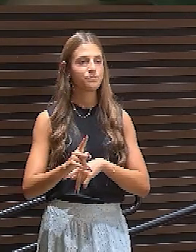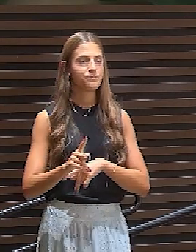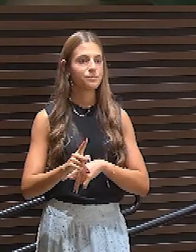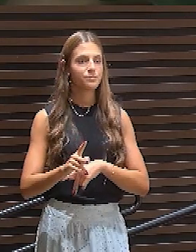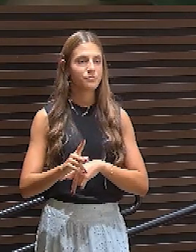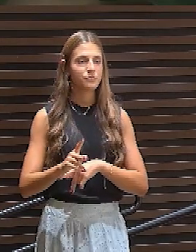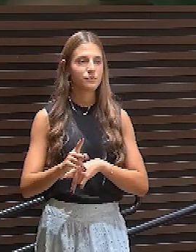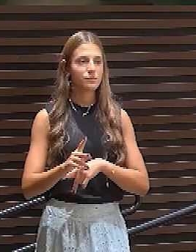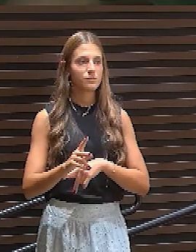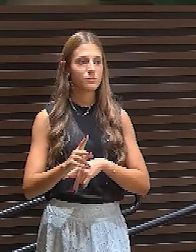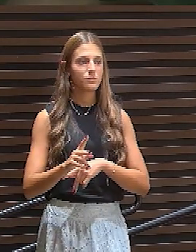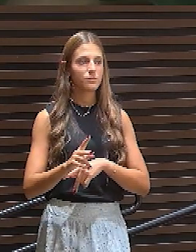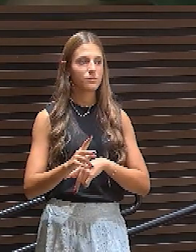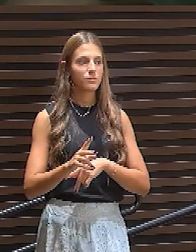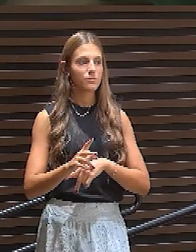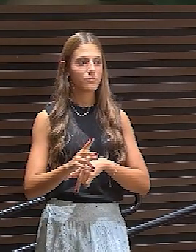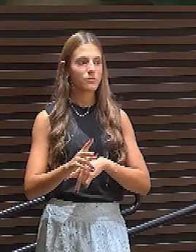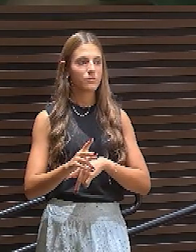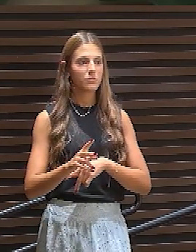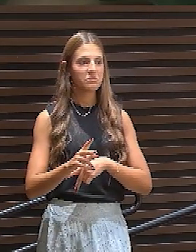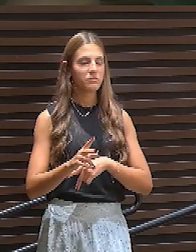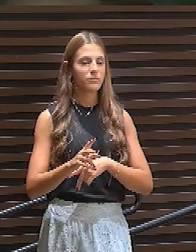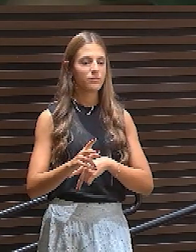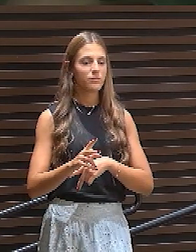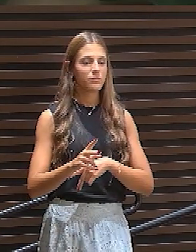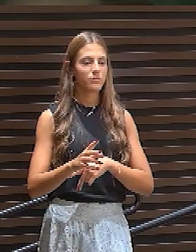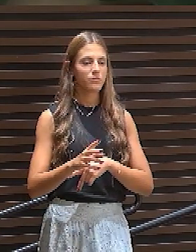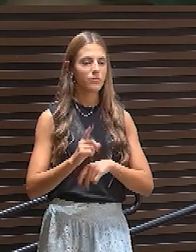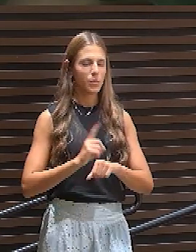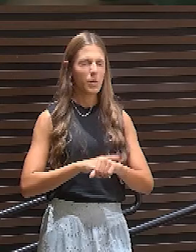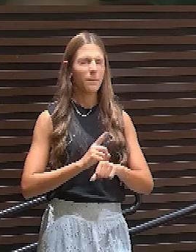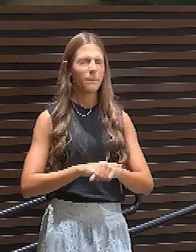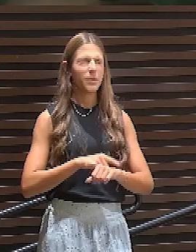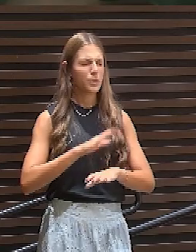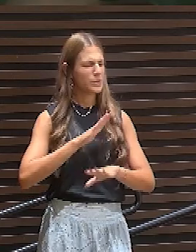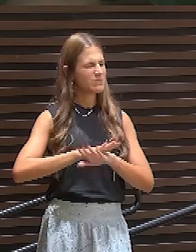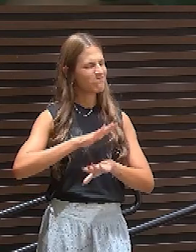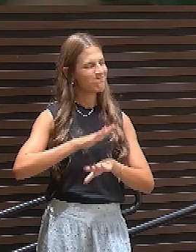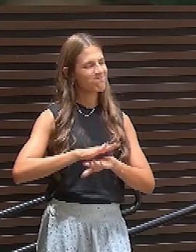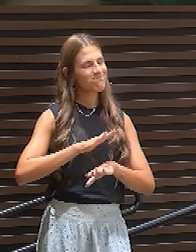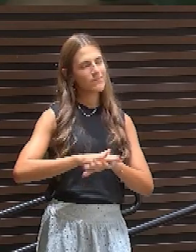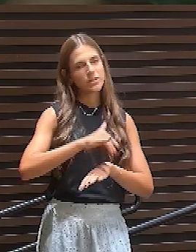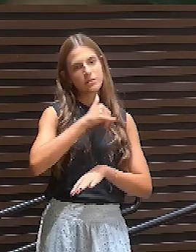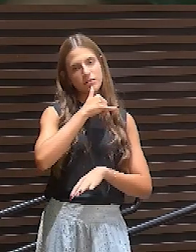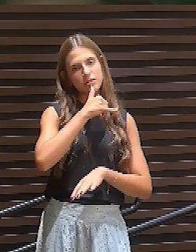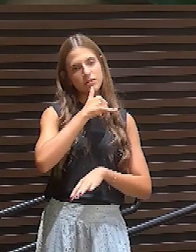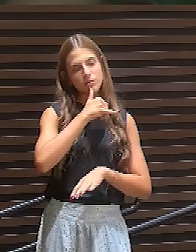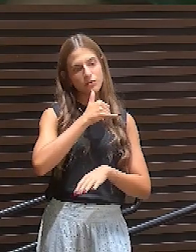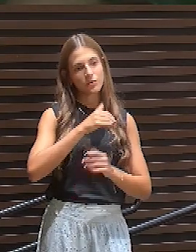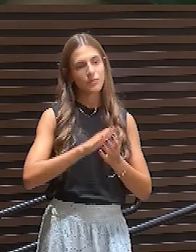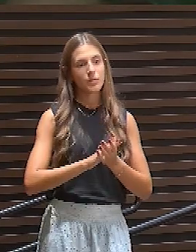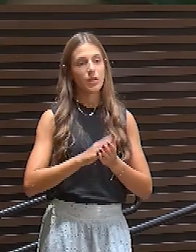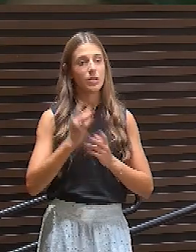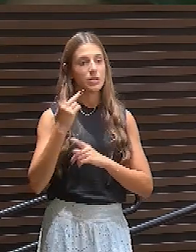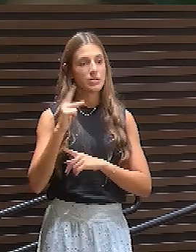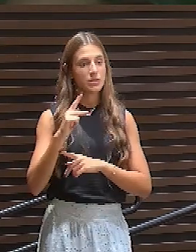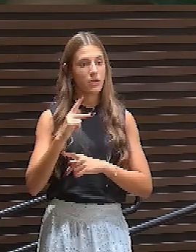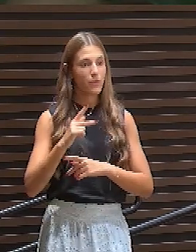um dos seus atos mais tristes, quando seu filho